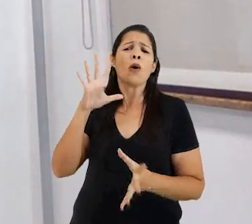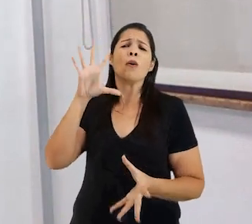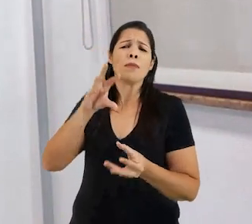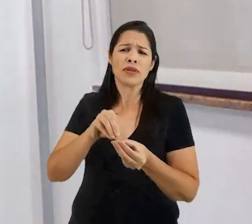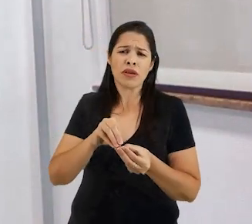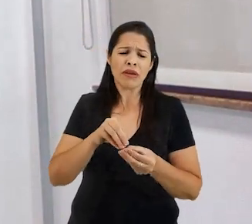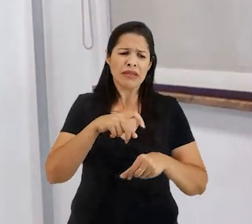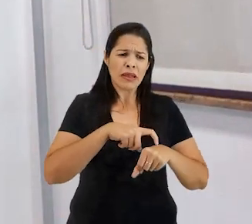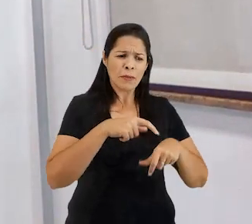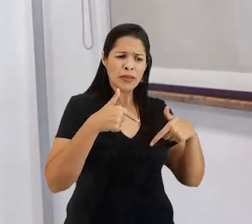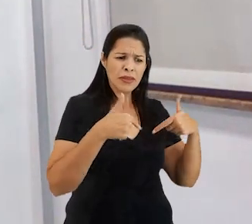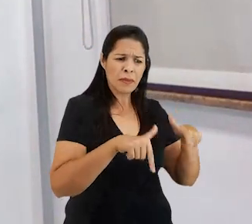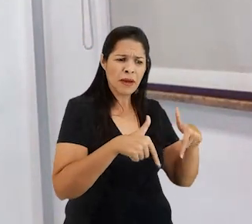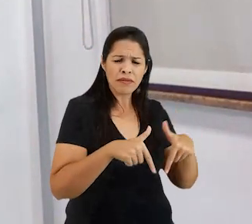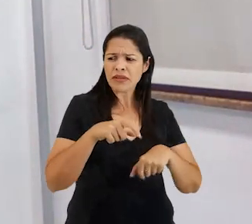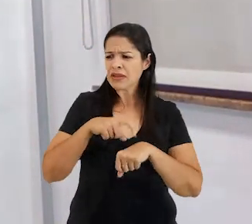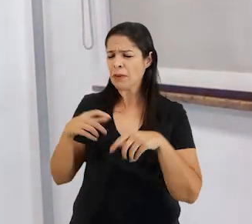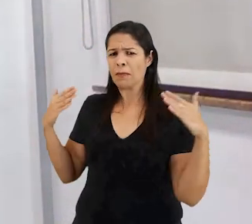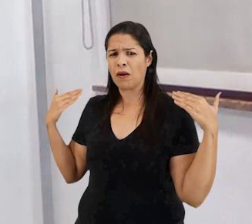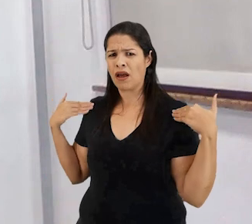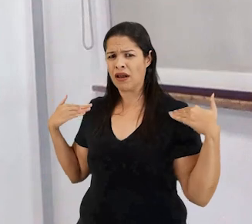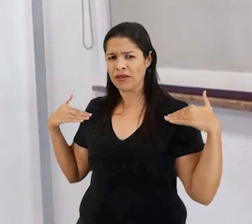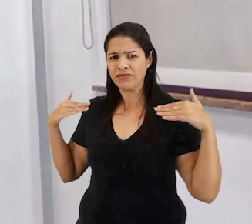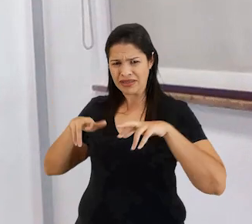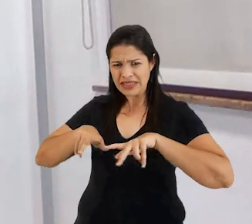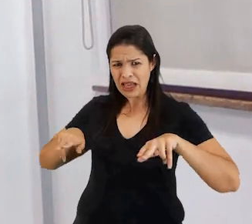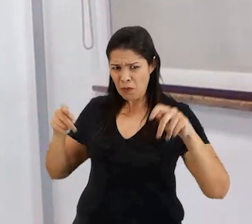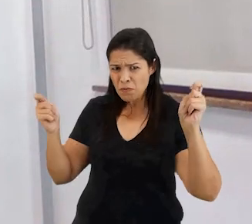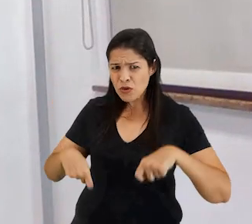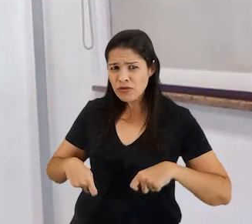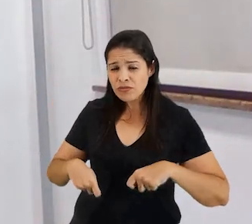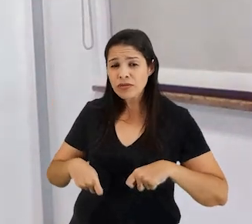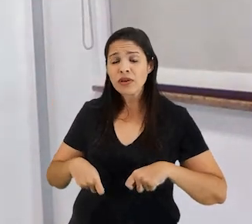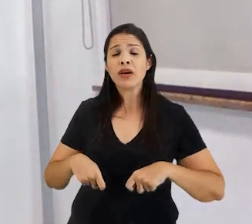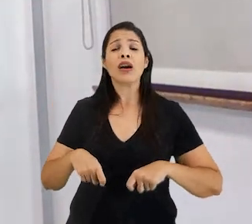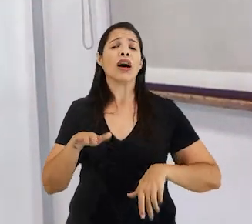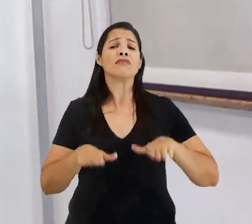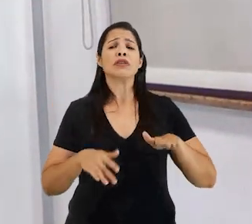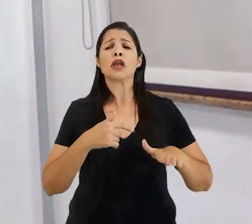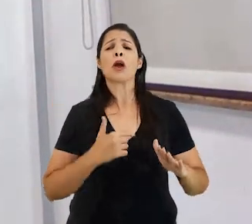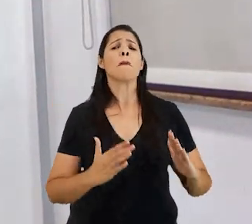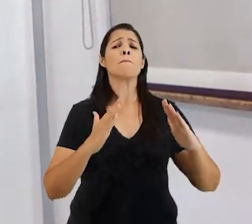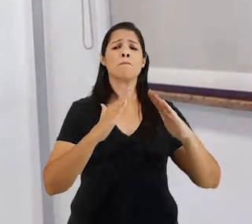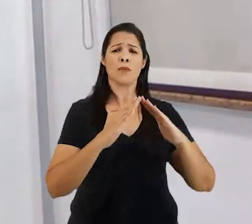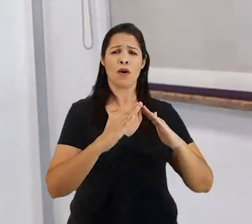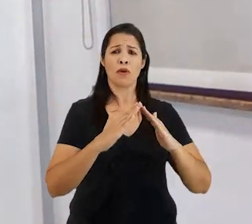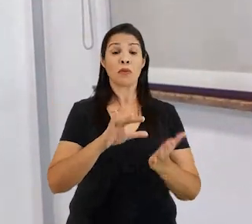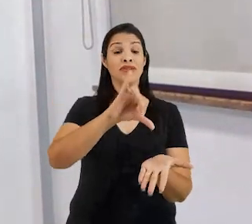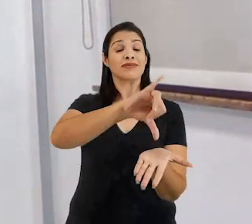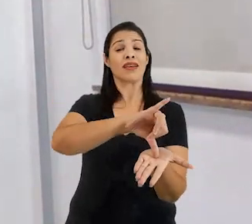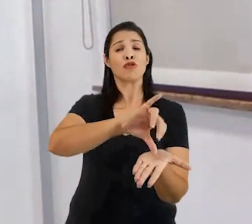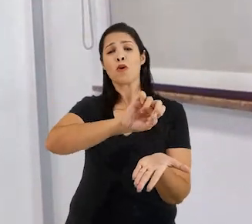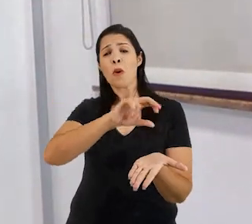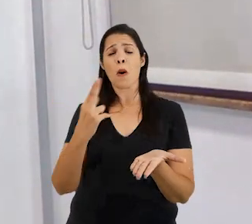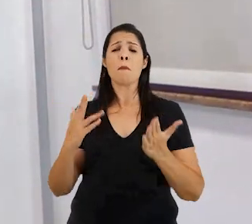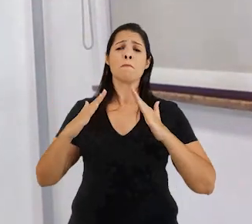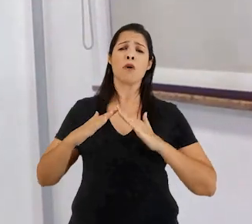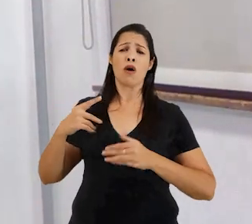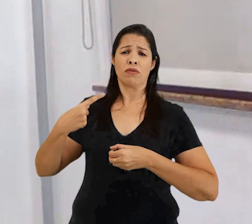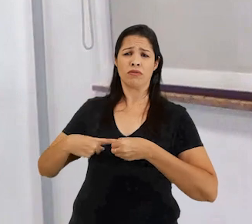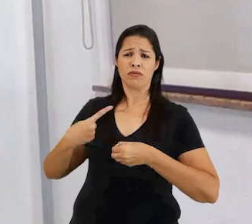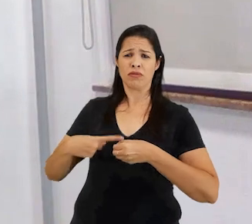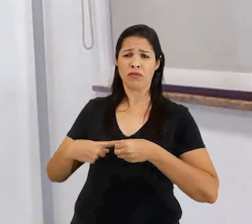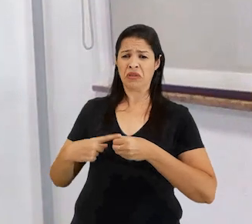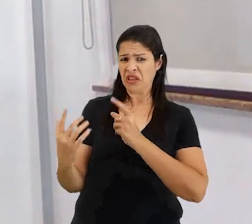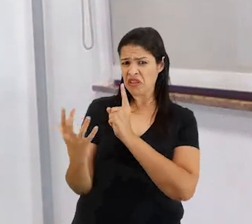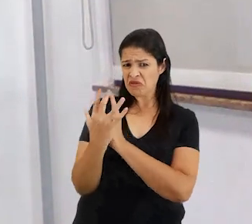do trabalho e o tempo do lazer. Será que o fato de residir no interior ou na capital interfere nesse equilíbrio?